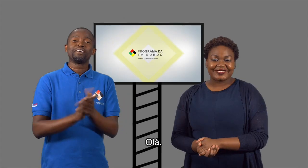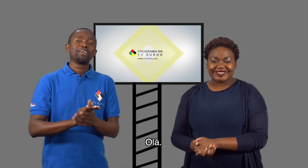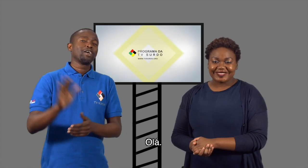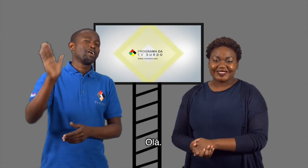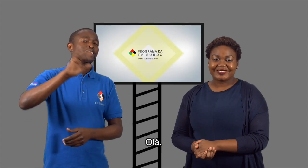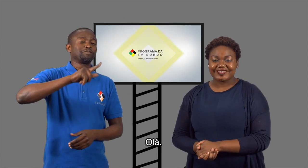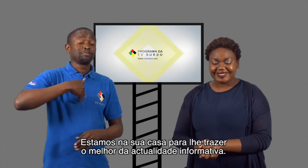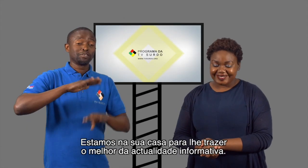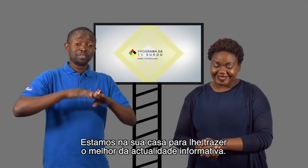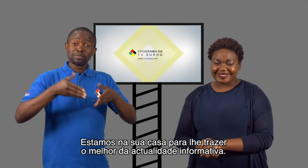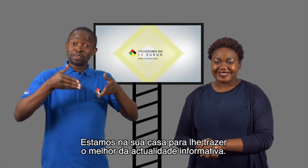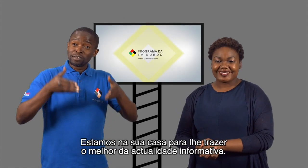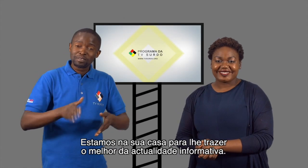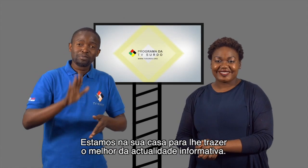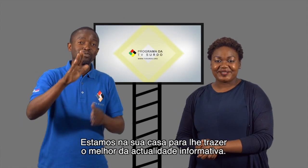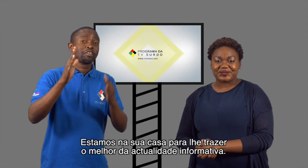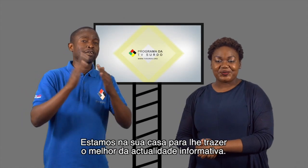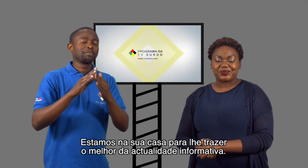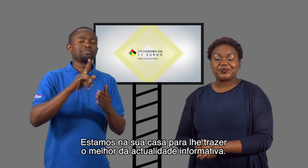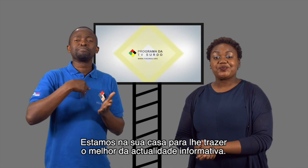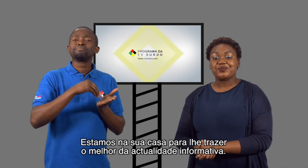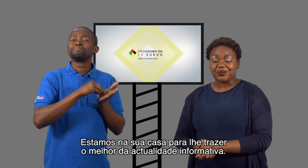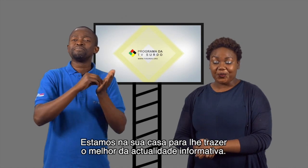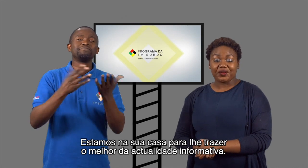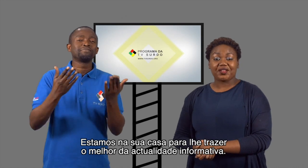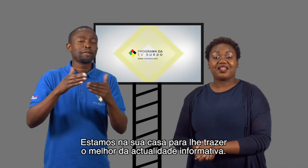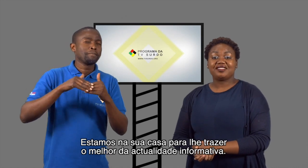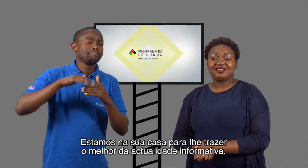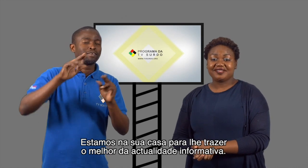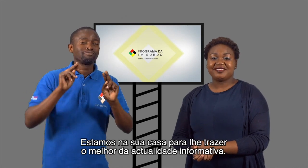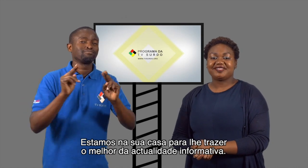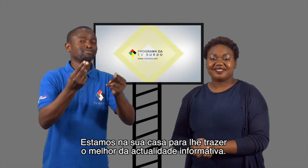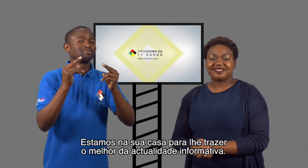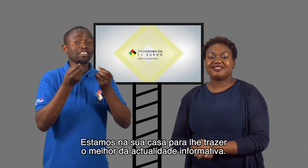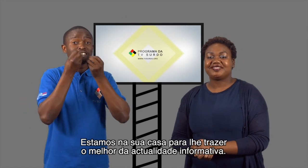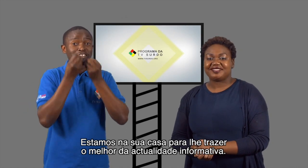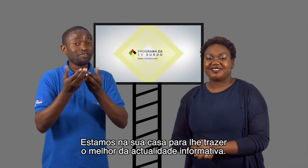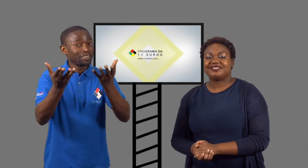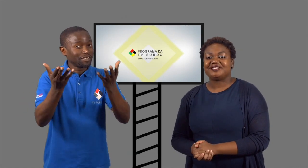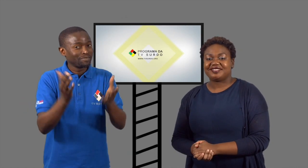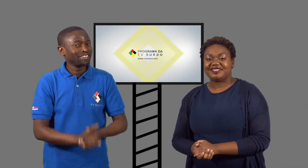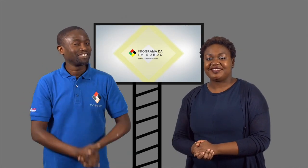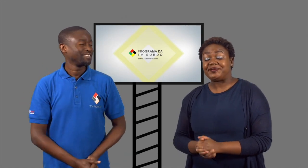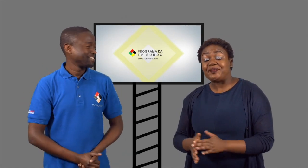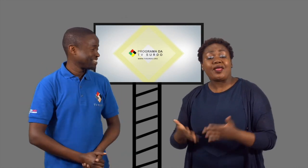Olá, estamos na sua casa para lhe trazer o melhor da atualidade informativa.